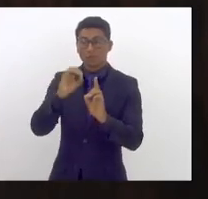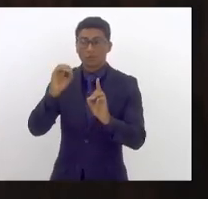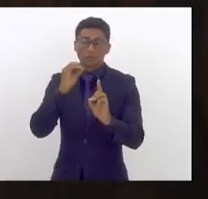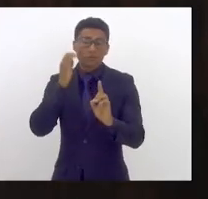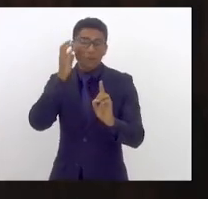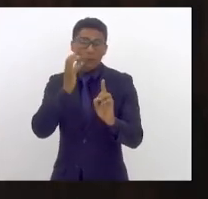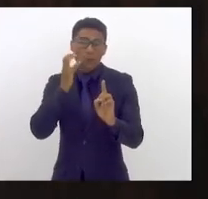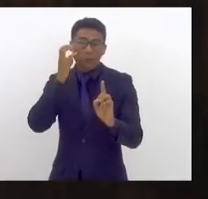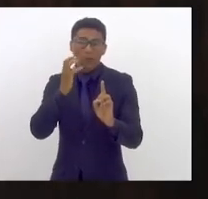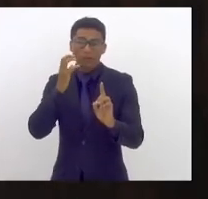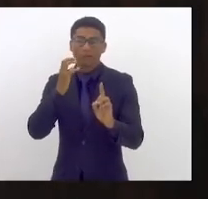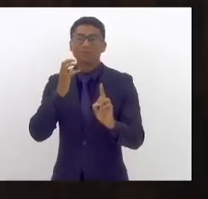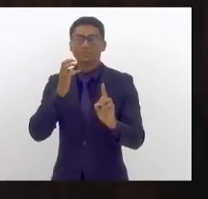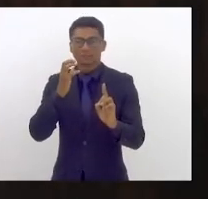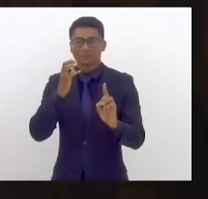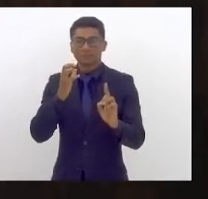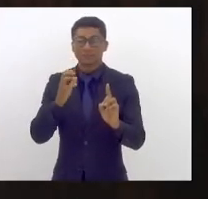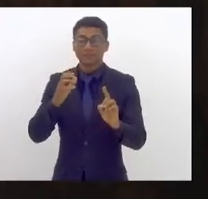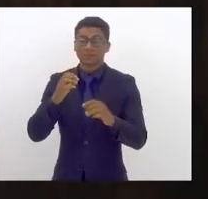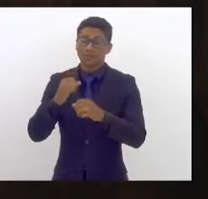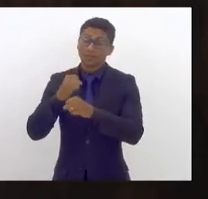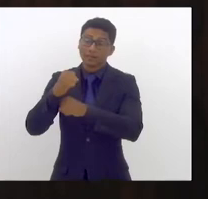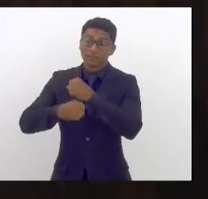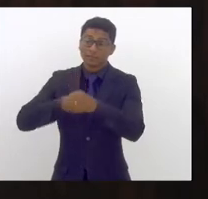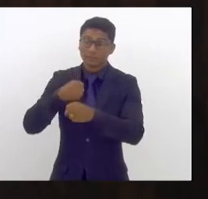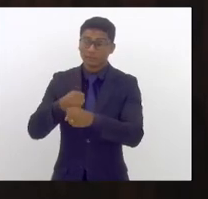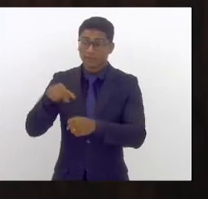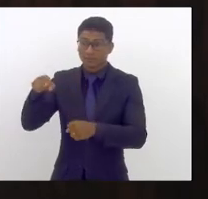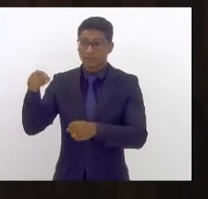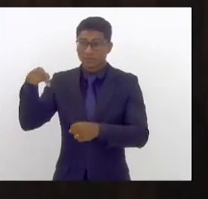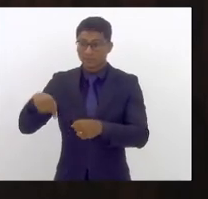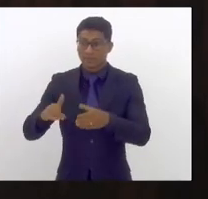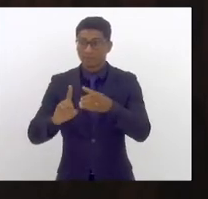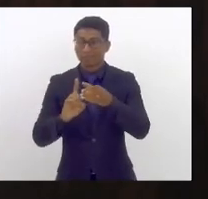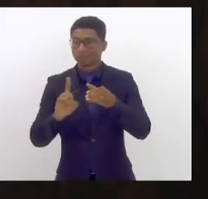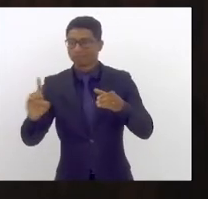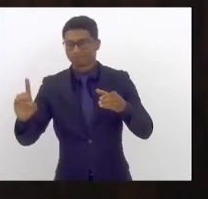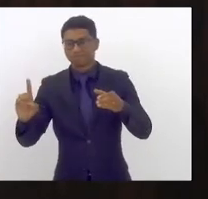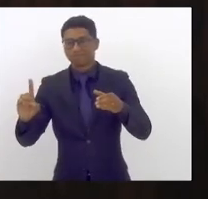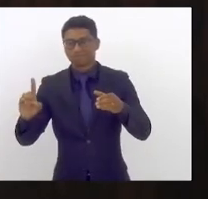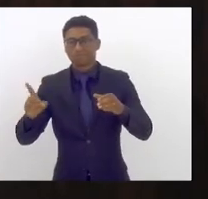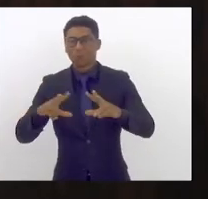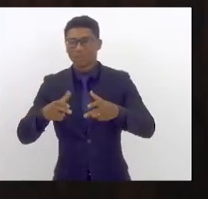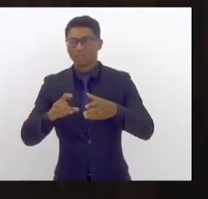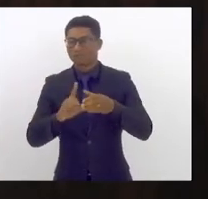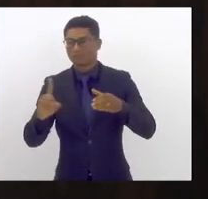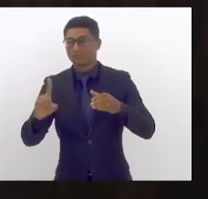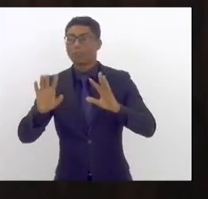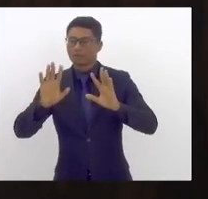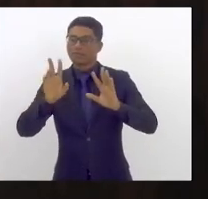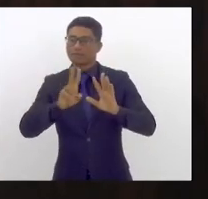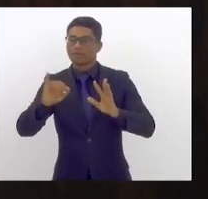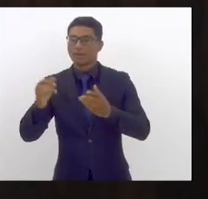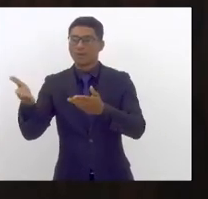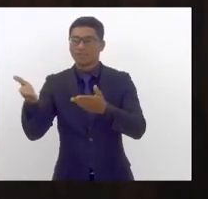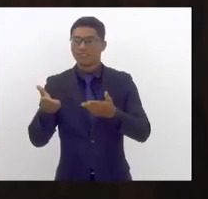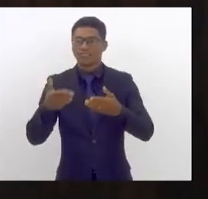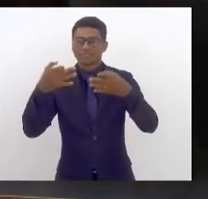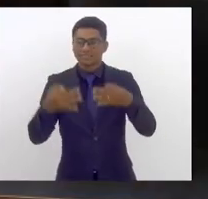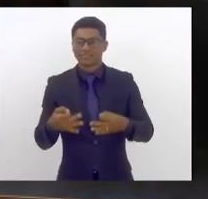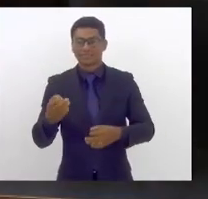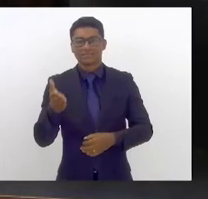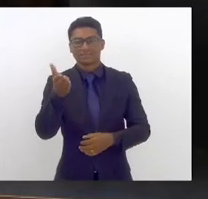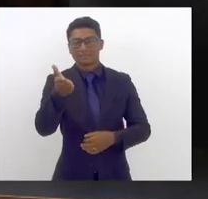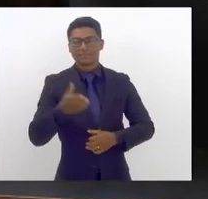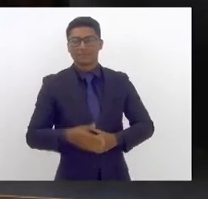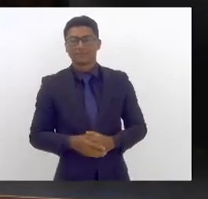legislatura na próxima você não estará de na frente da comissão mas estará sendo convidada Com certeza e